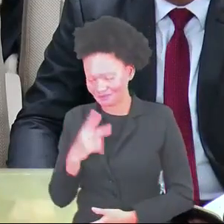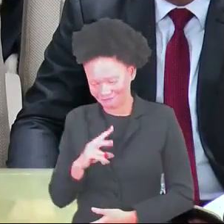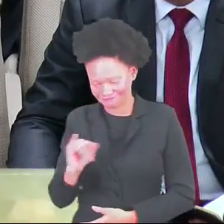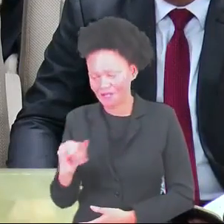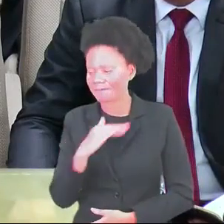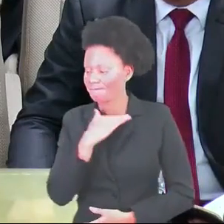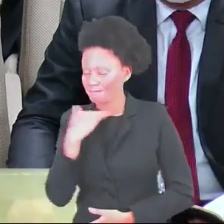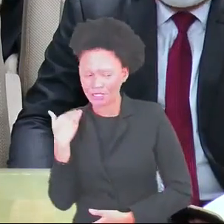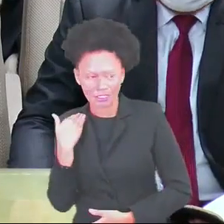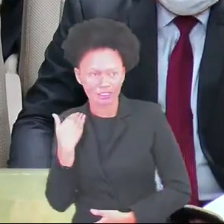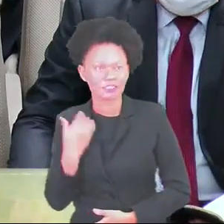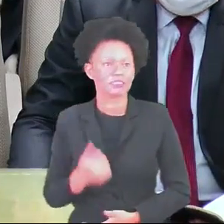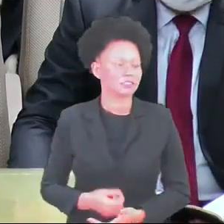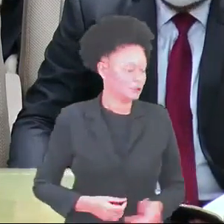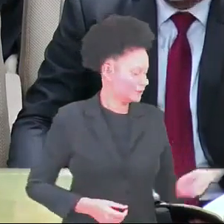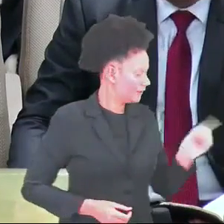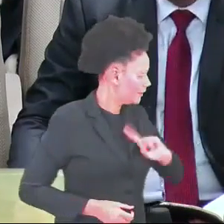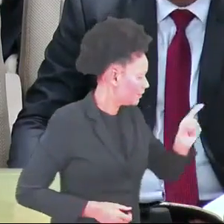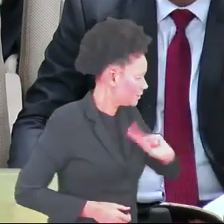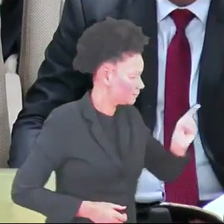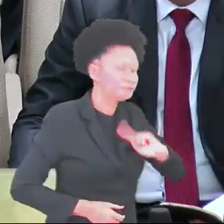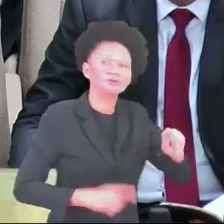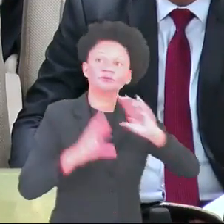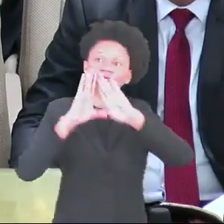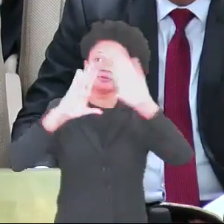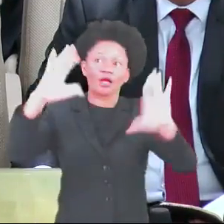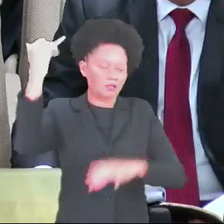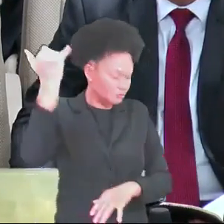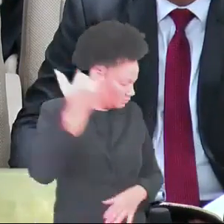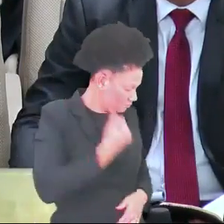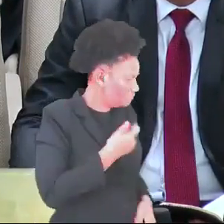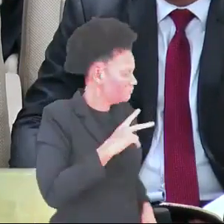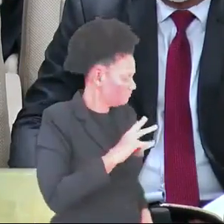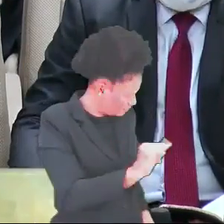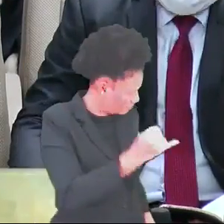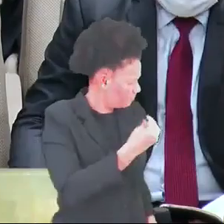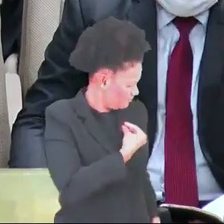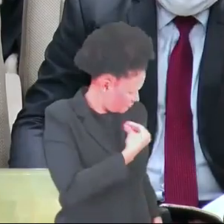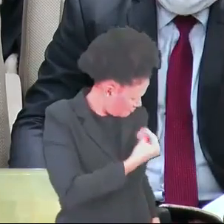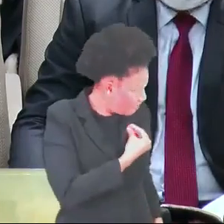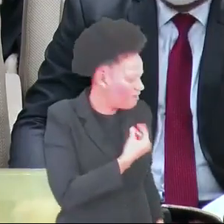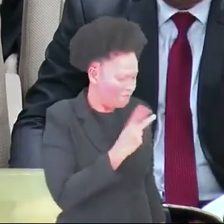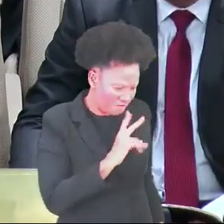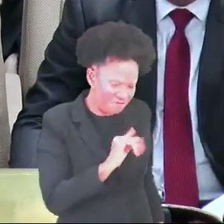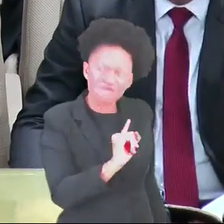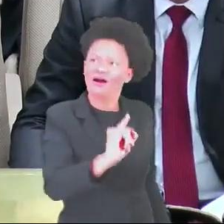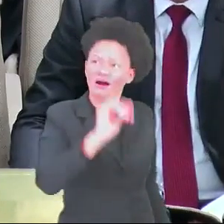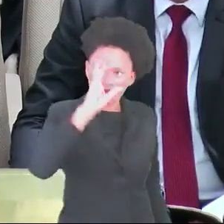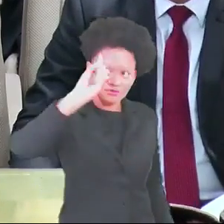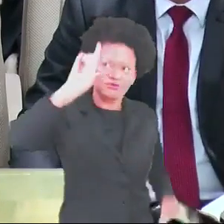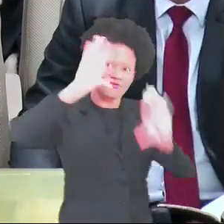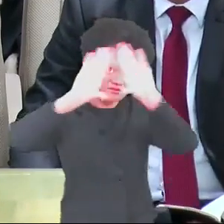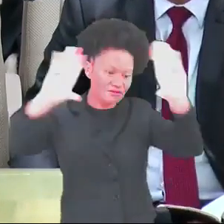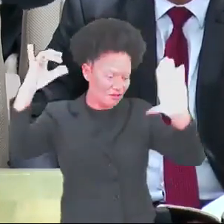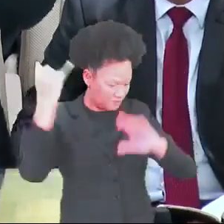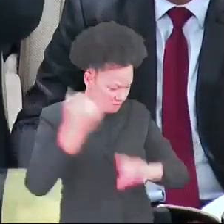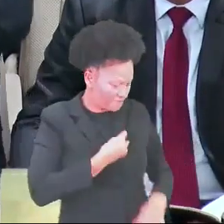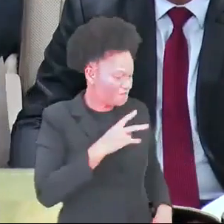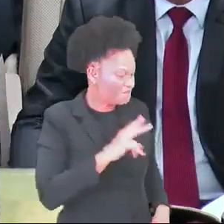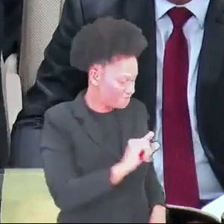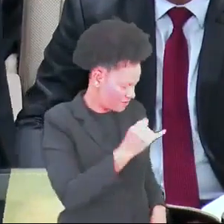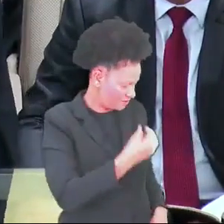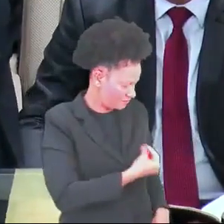vai morrer. Aí você diz: não, o céu está me dizendo que ele vai viver. O céu está dizendo que ele vai viver.